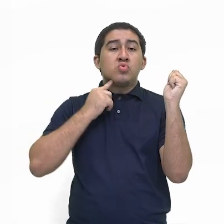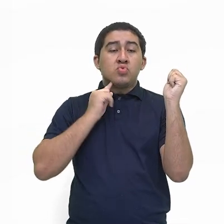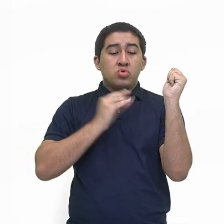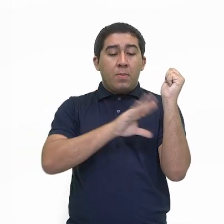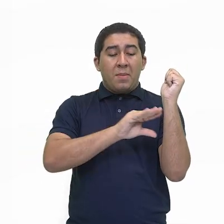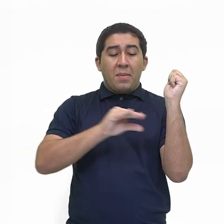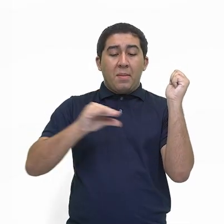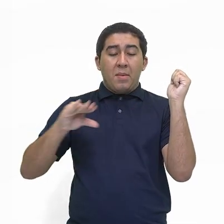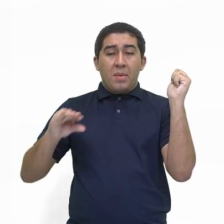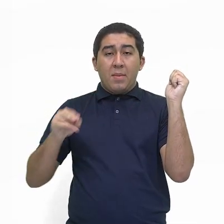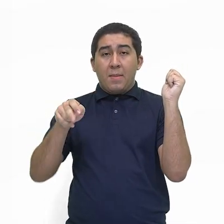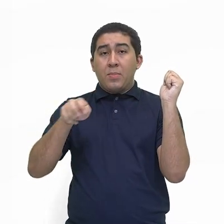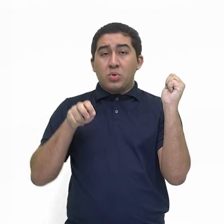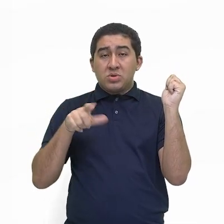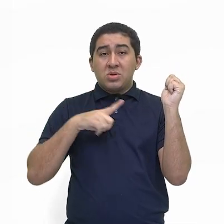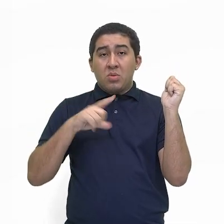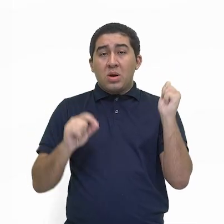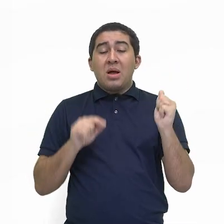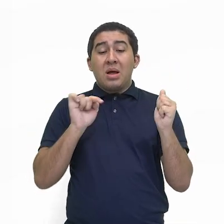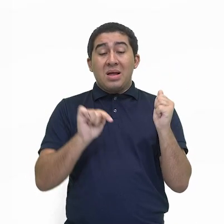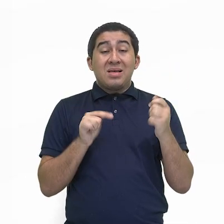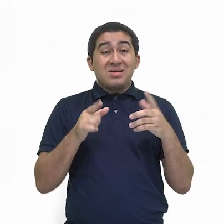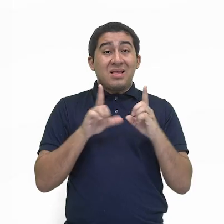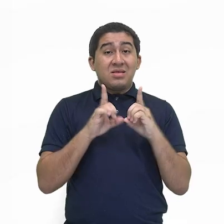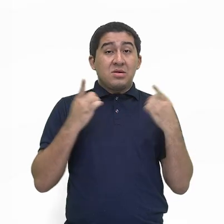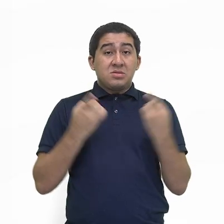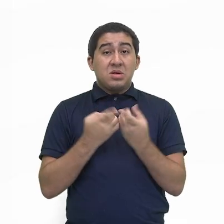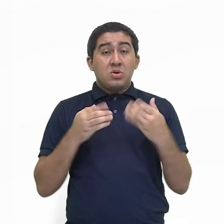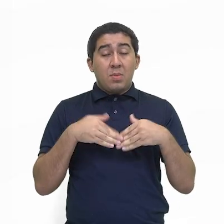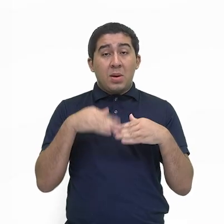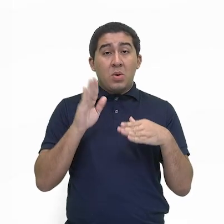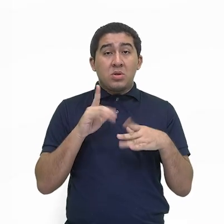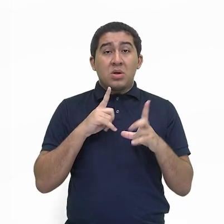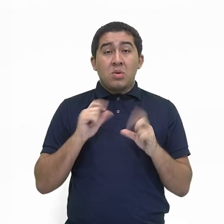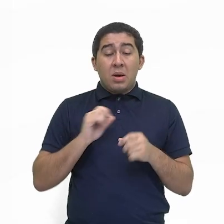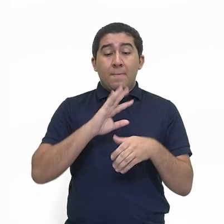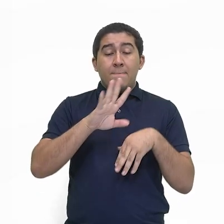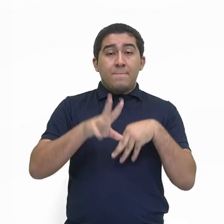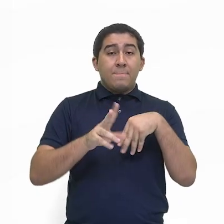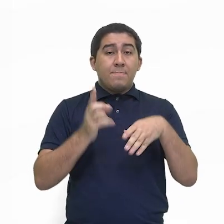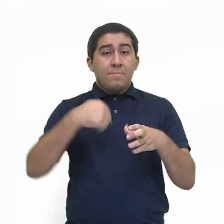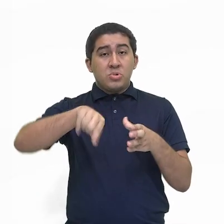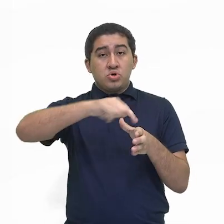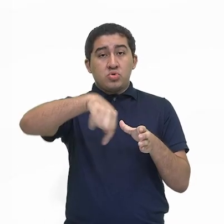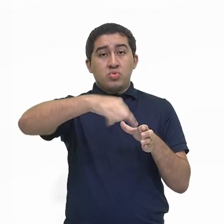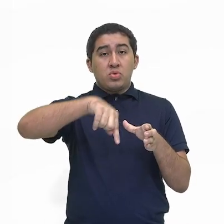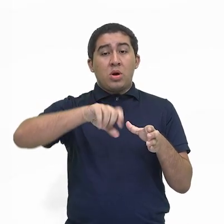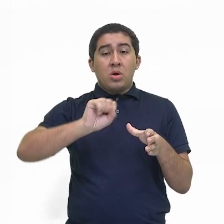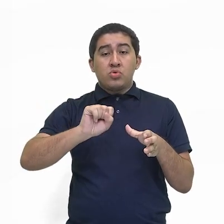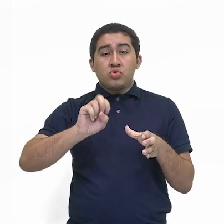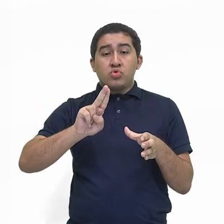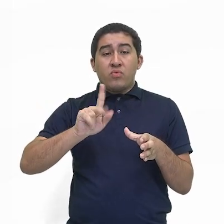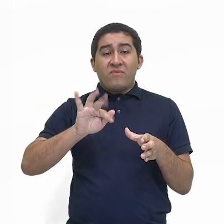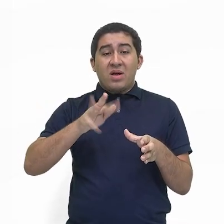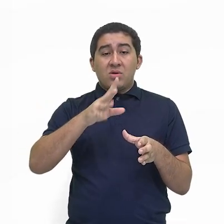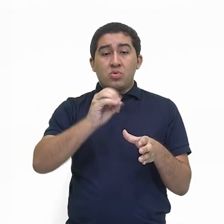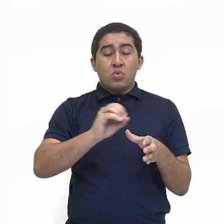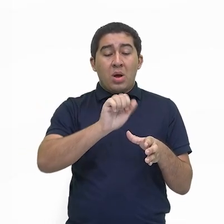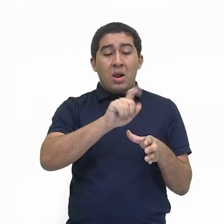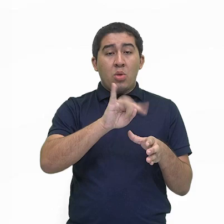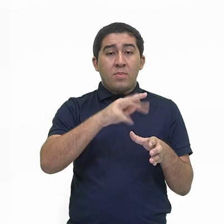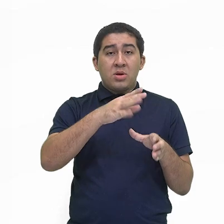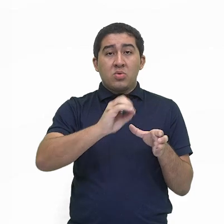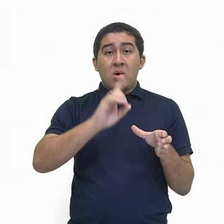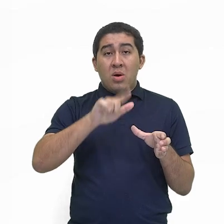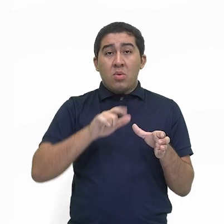essas partículas mais pesadas, mais densas, é adicionado sulfato de alumínio nessa água, que ele